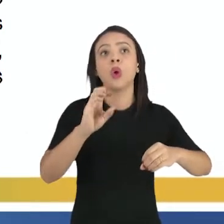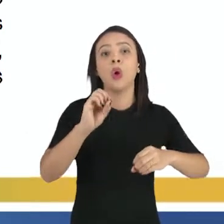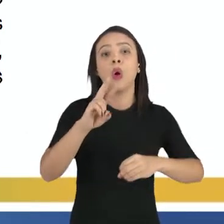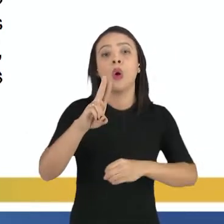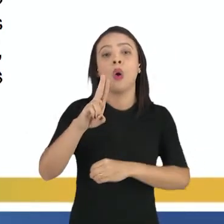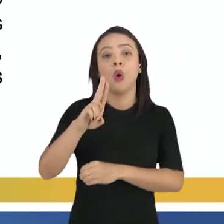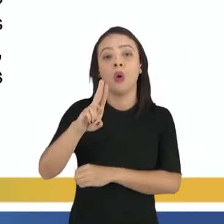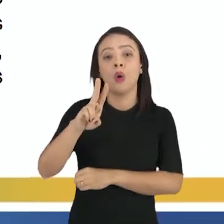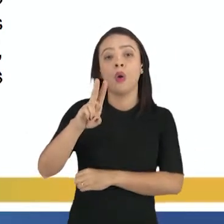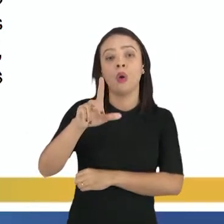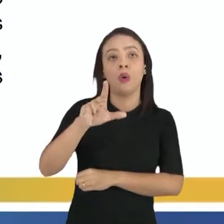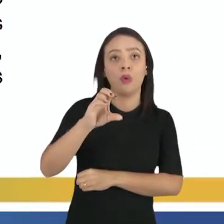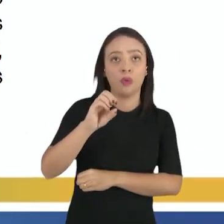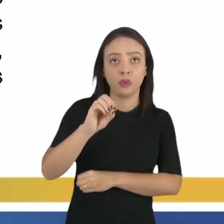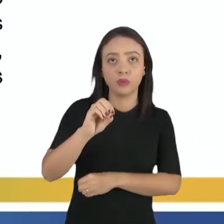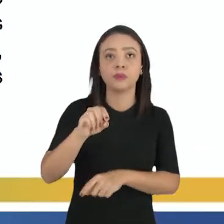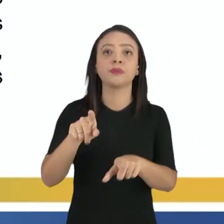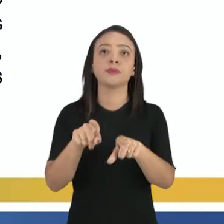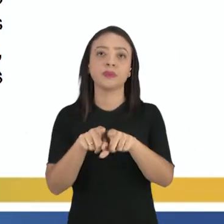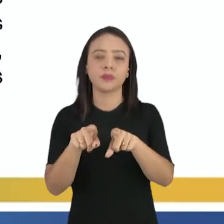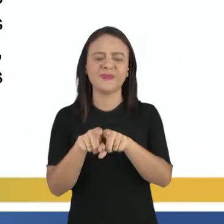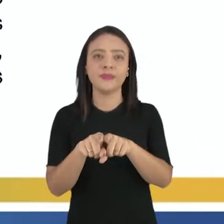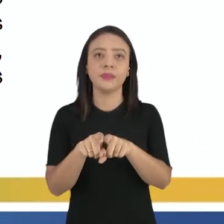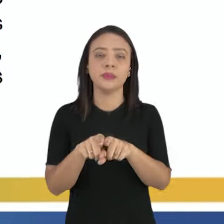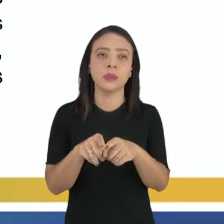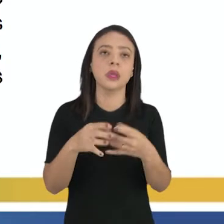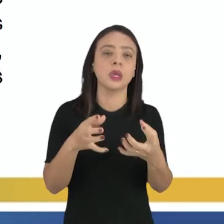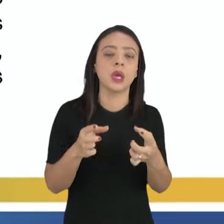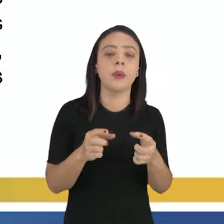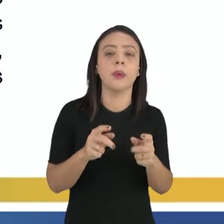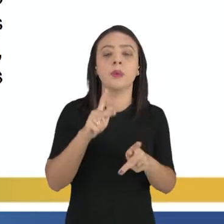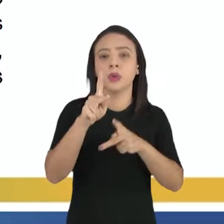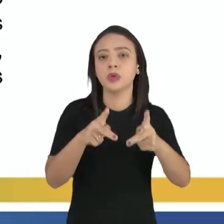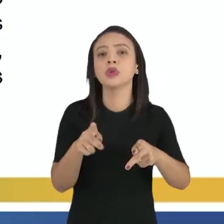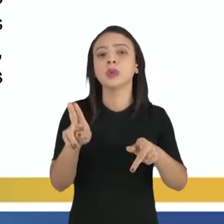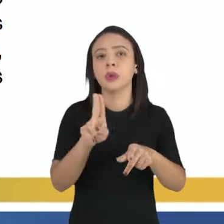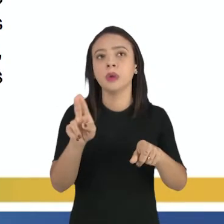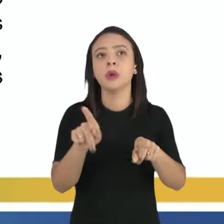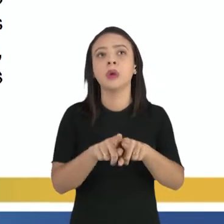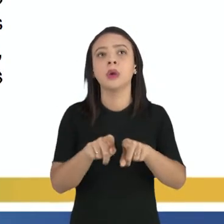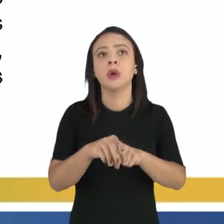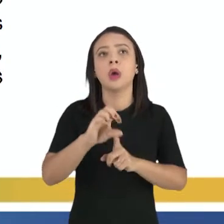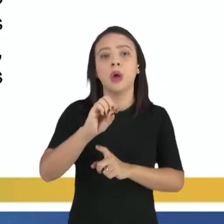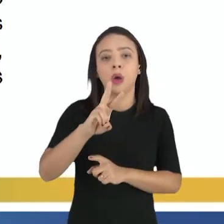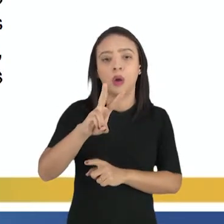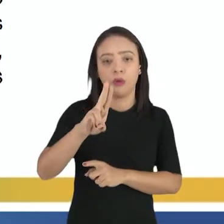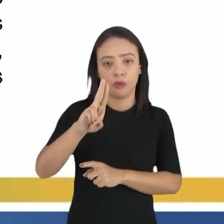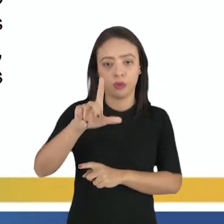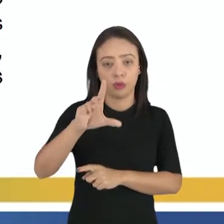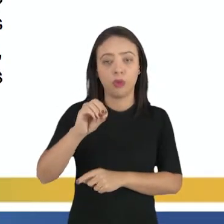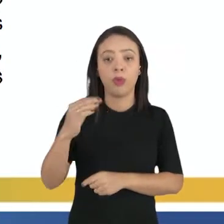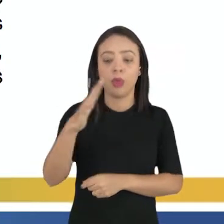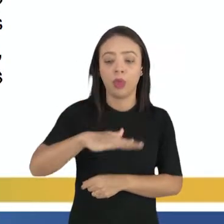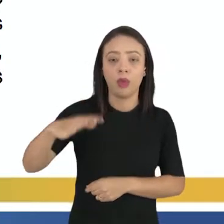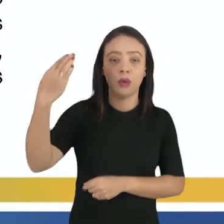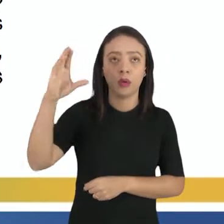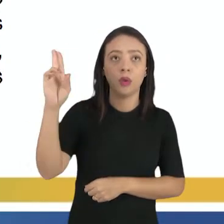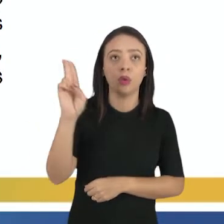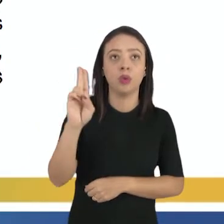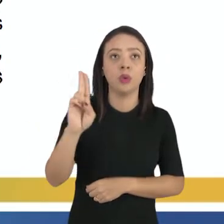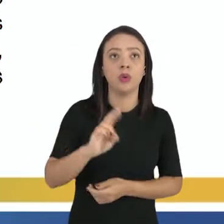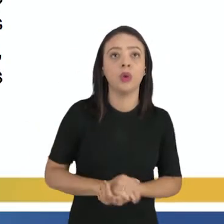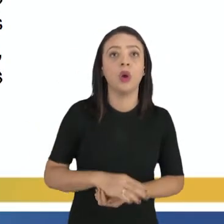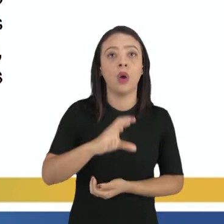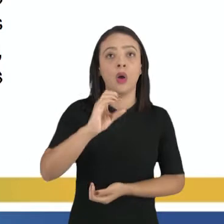óvulos, no caso, no conhecimento mais popular, são chamados de óvulos. No conhecimento científico, eles são chamados